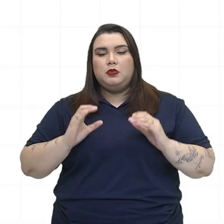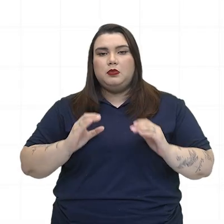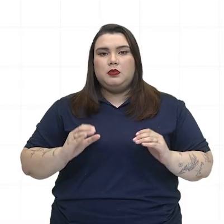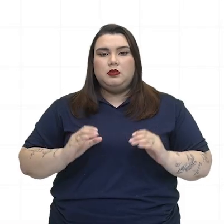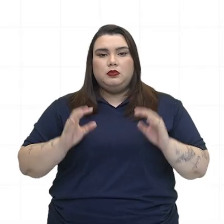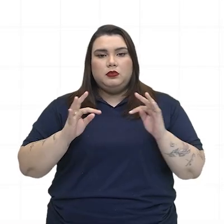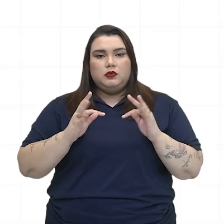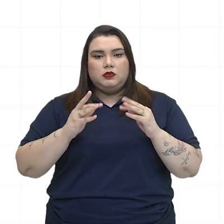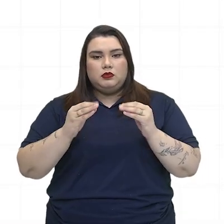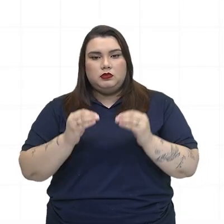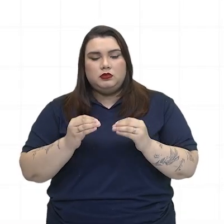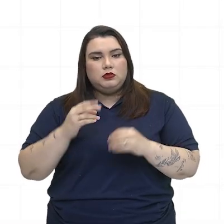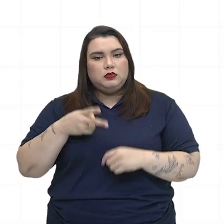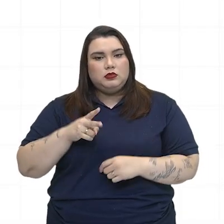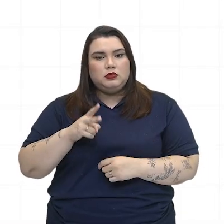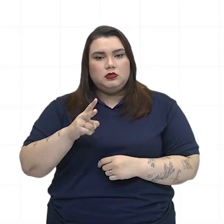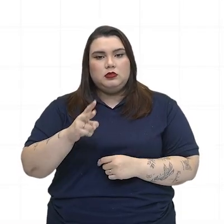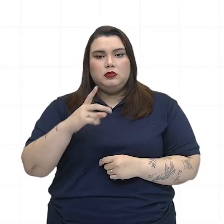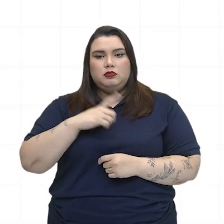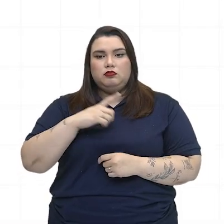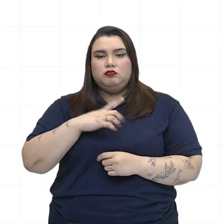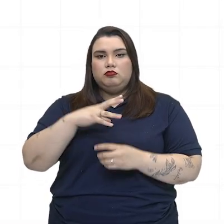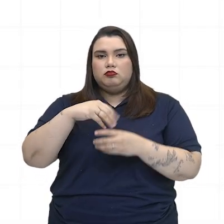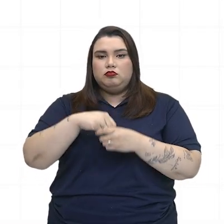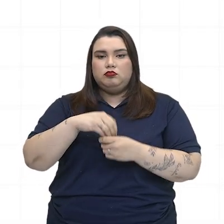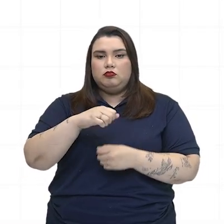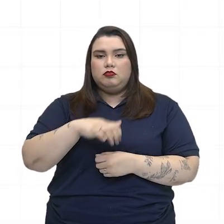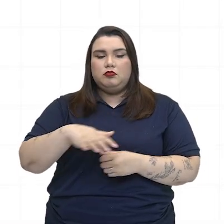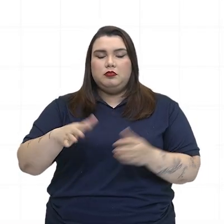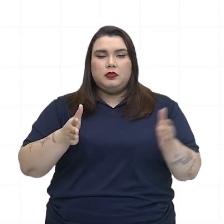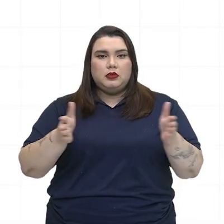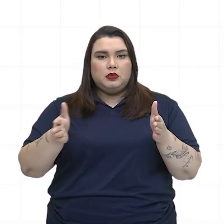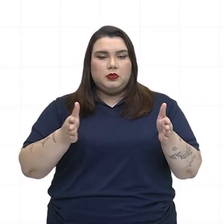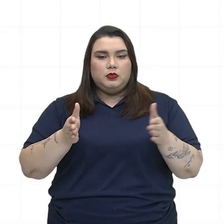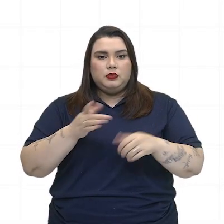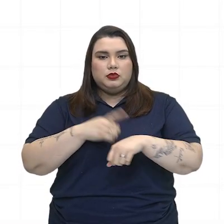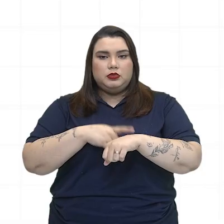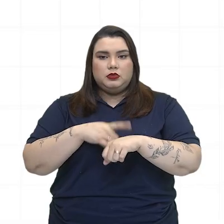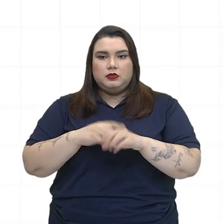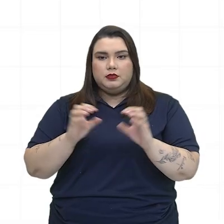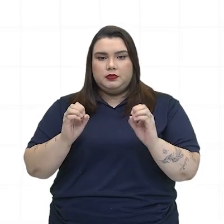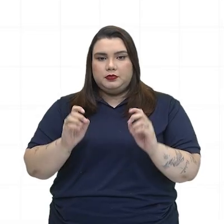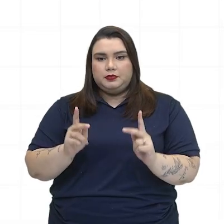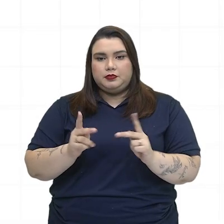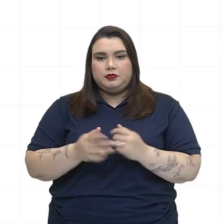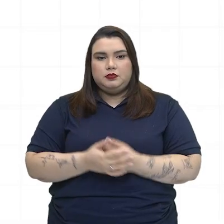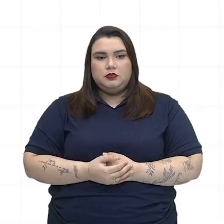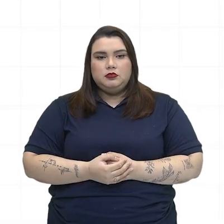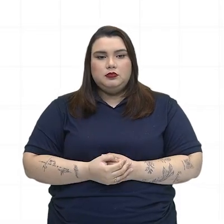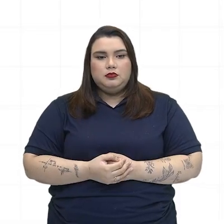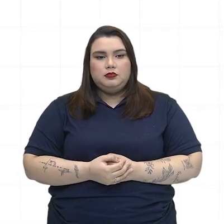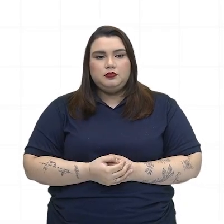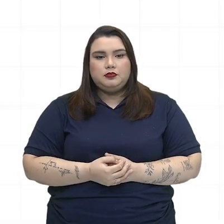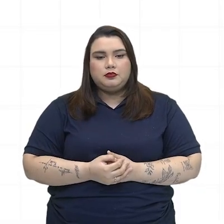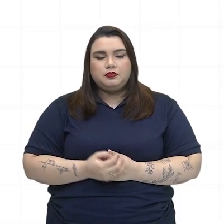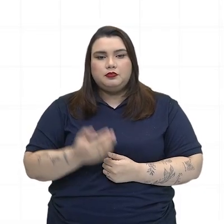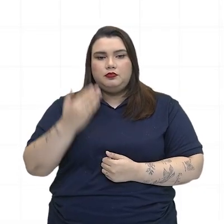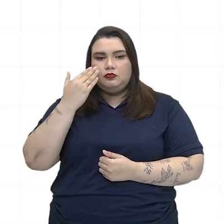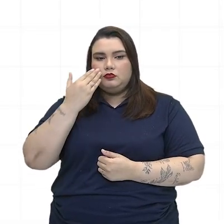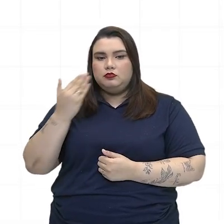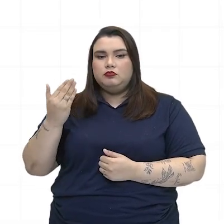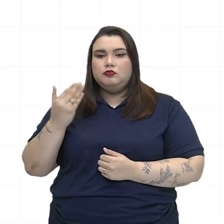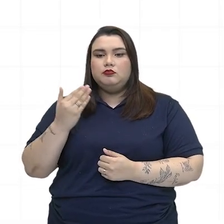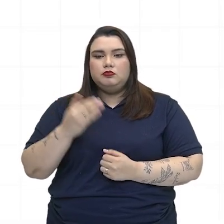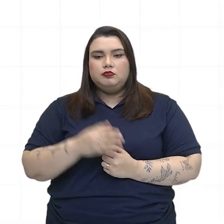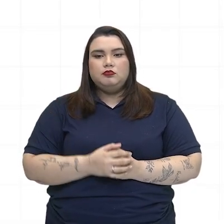comportamento deles. Isso sempre dentro de um determinado espaço de tempo. Beleza? Ok. Vamos ter aqui,